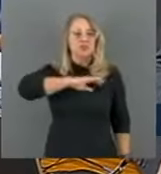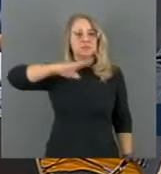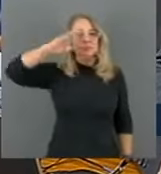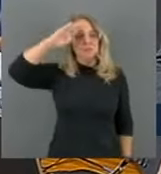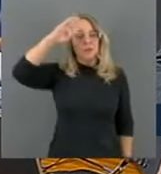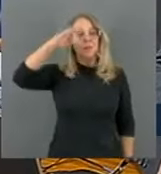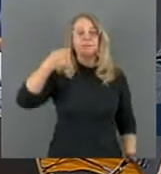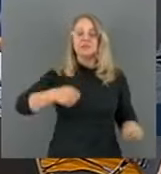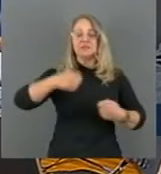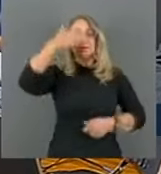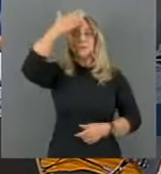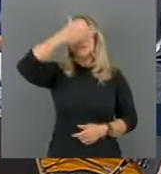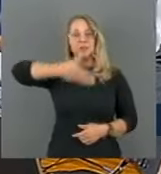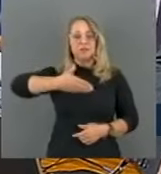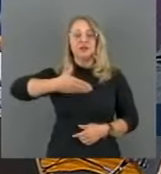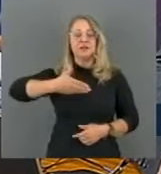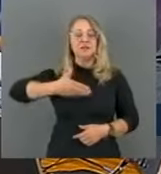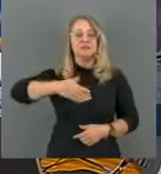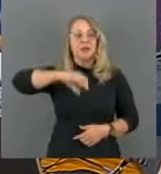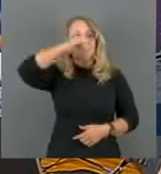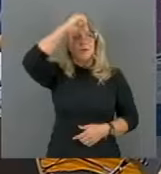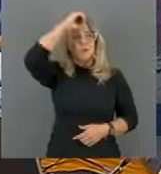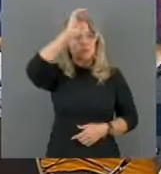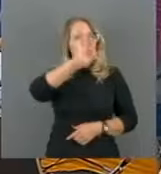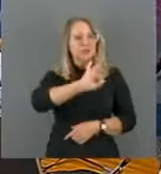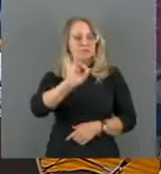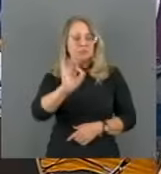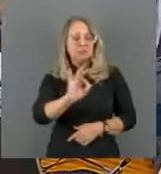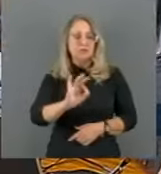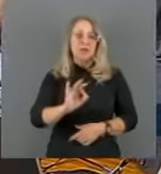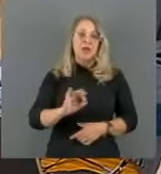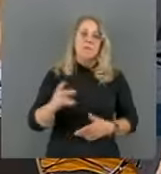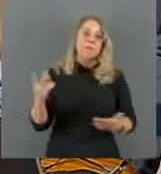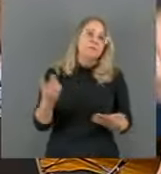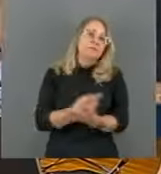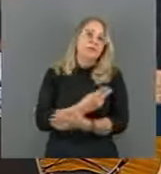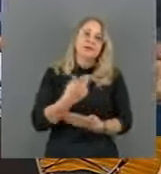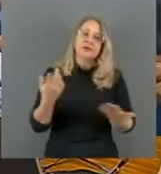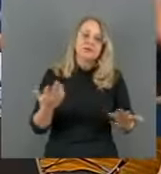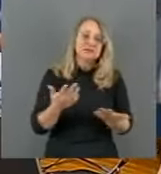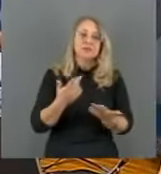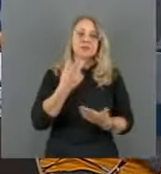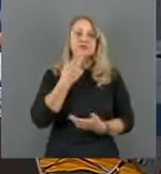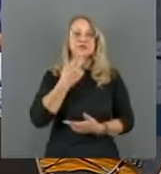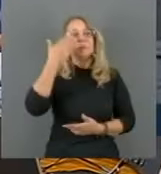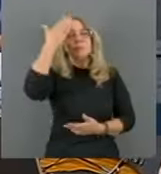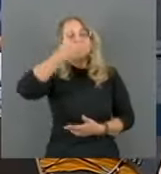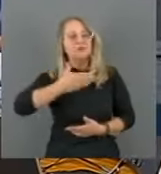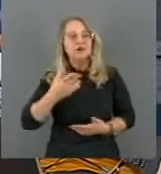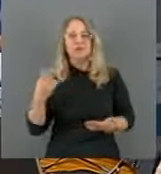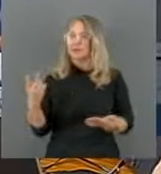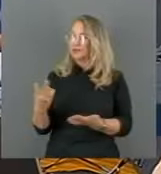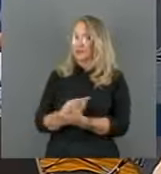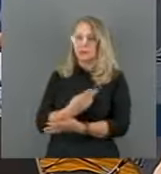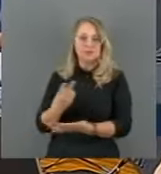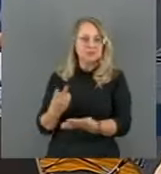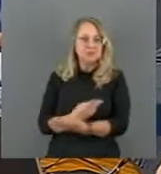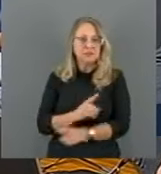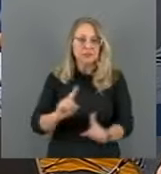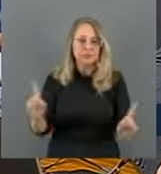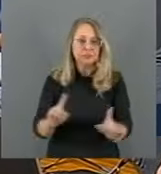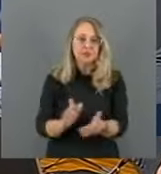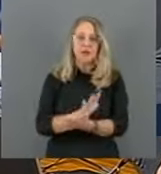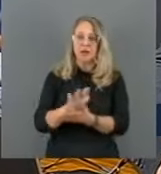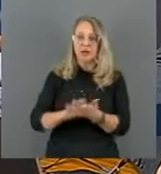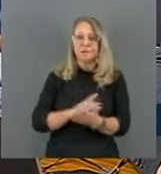provar que é inocente Às vezes tem que provar algo que não fez o que é muito difícil você provar algo que você não fez mas